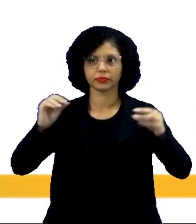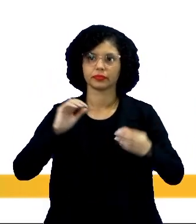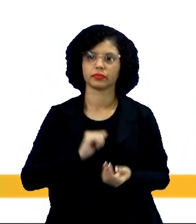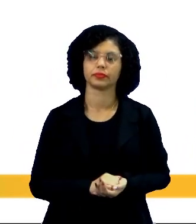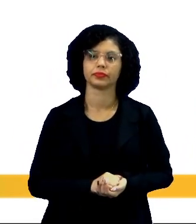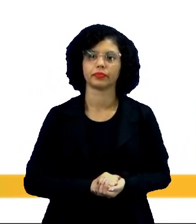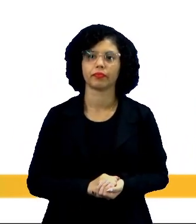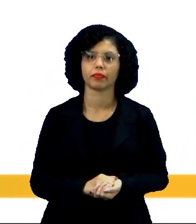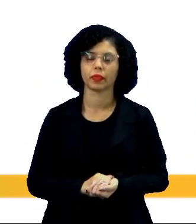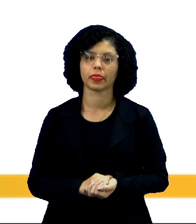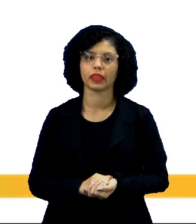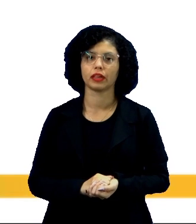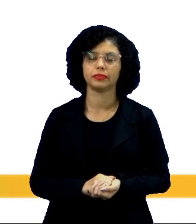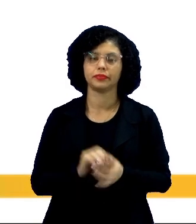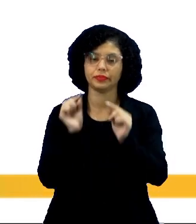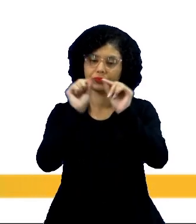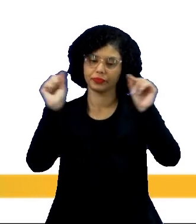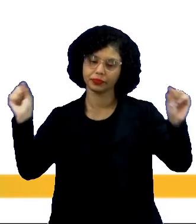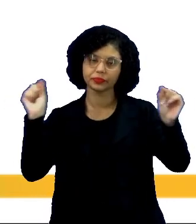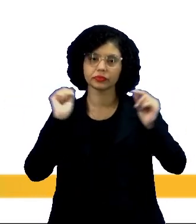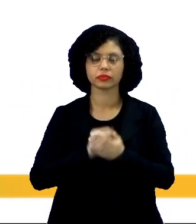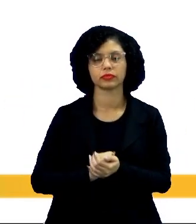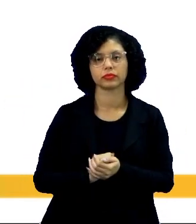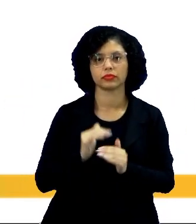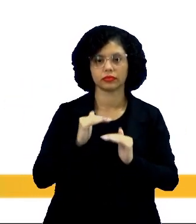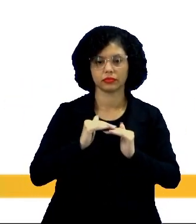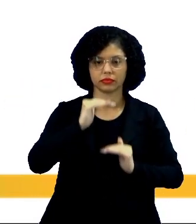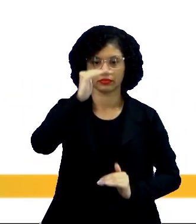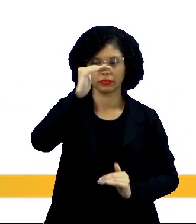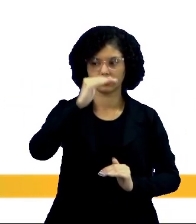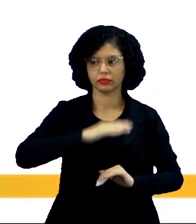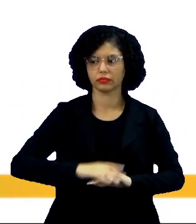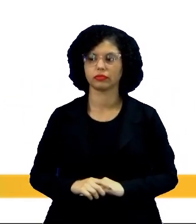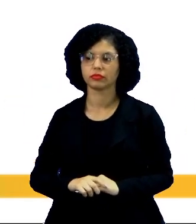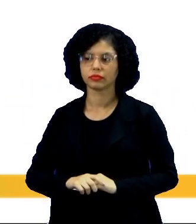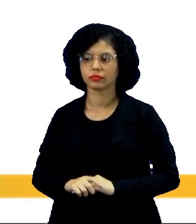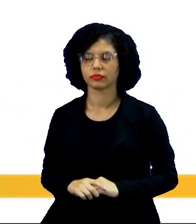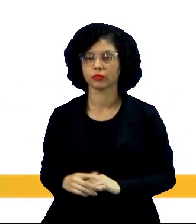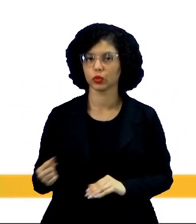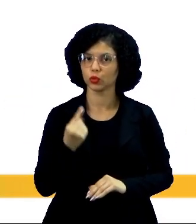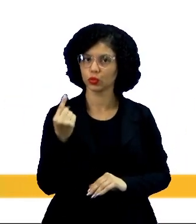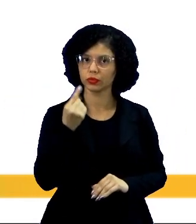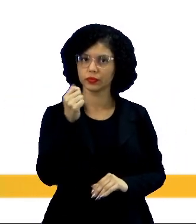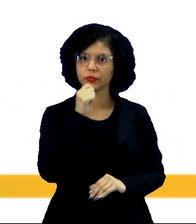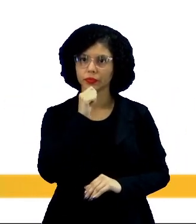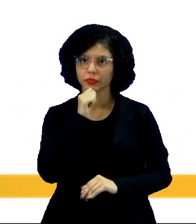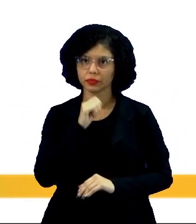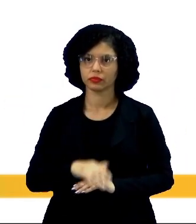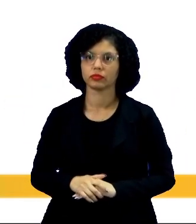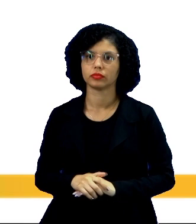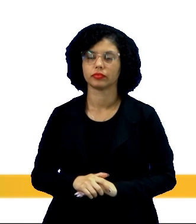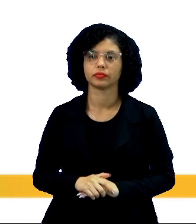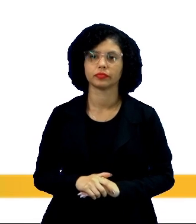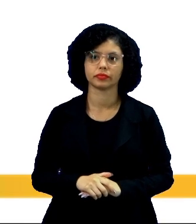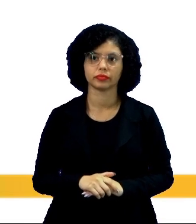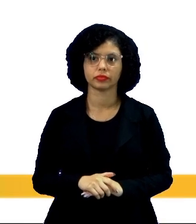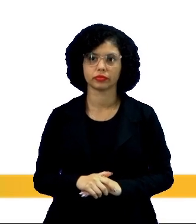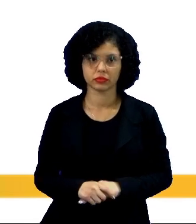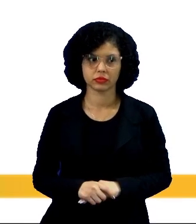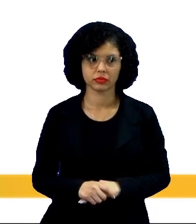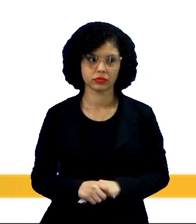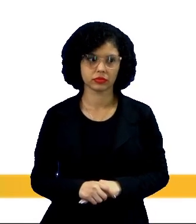do contorno. Nós temos o comprimento e nós temos a largura ou altura. No caso aí é largura,